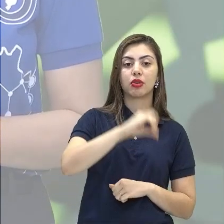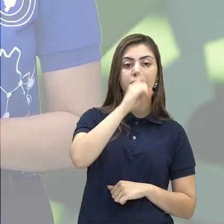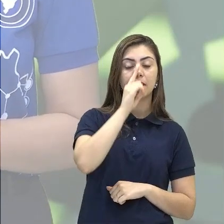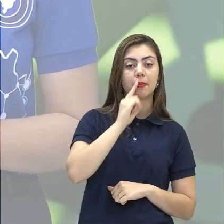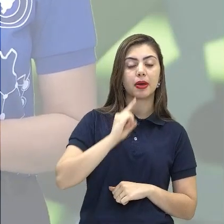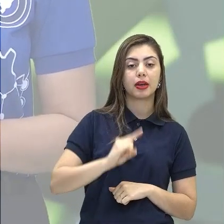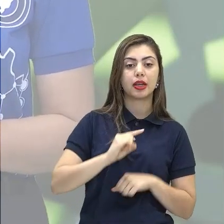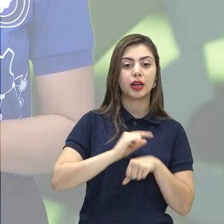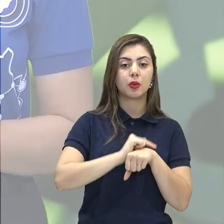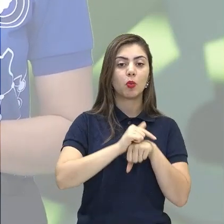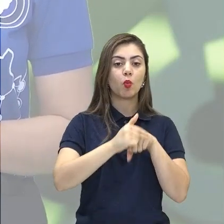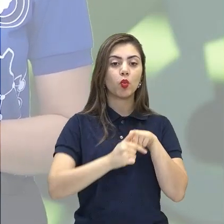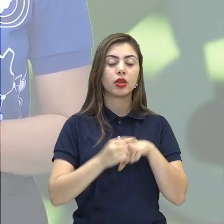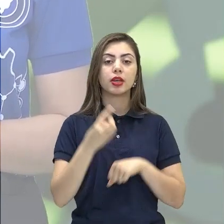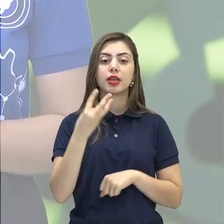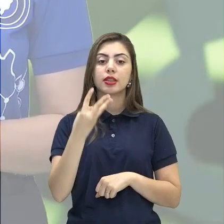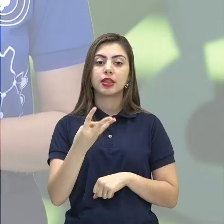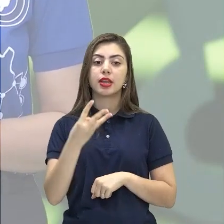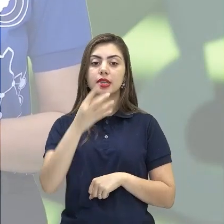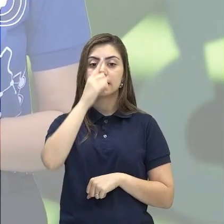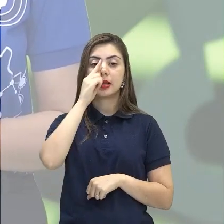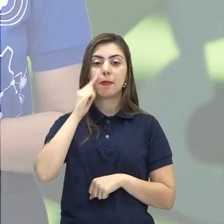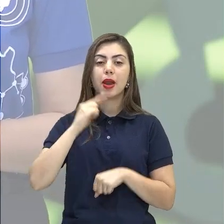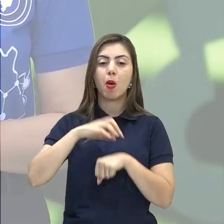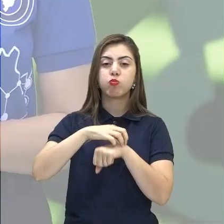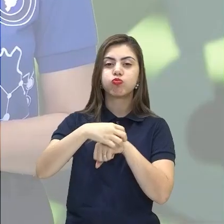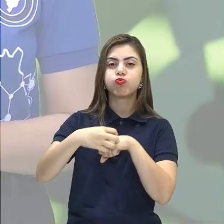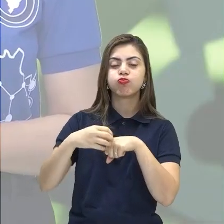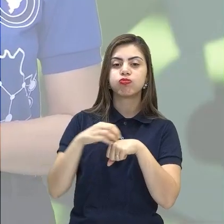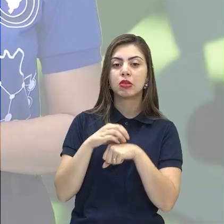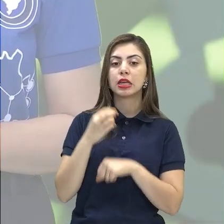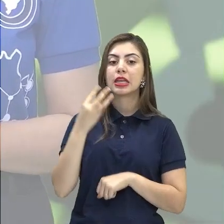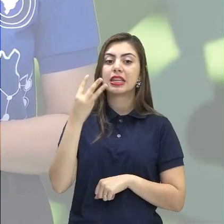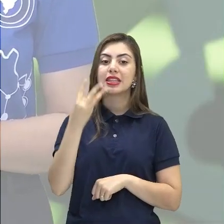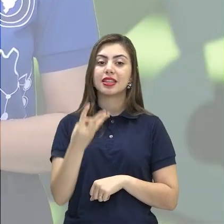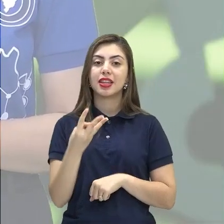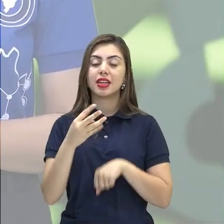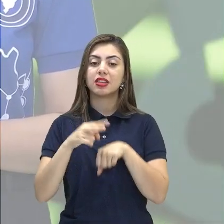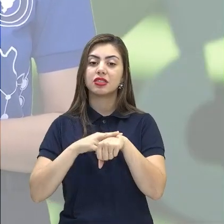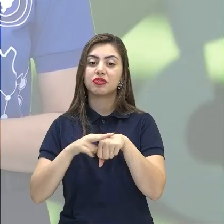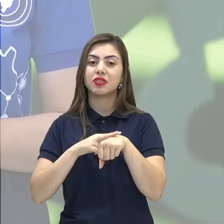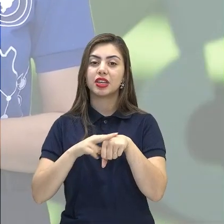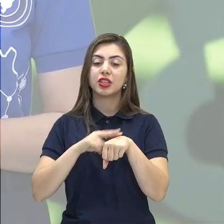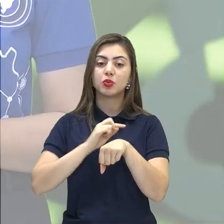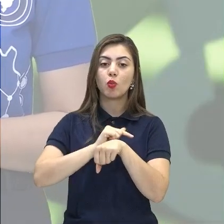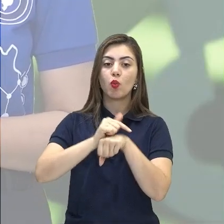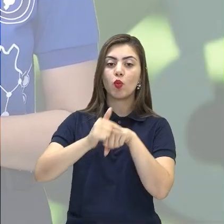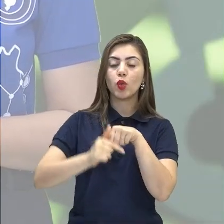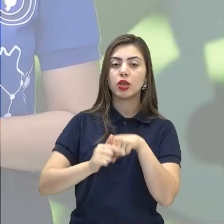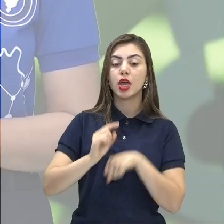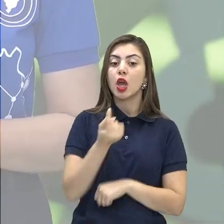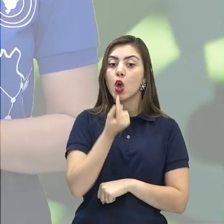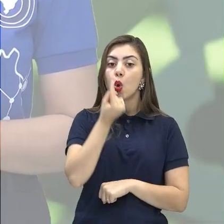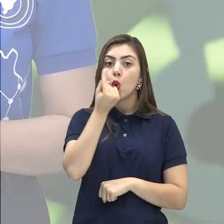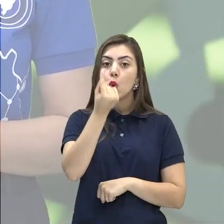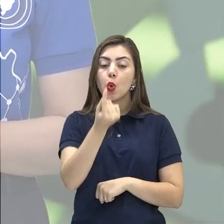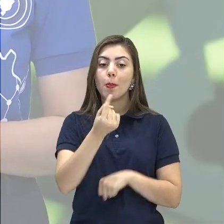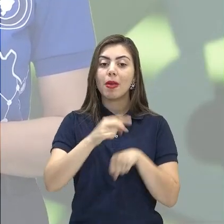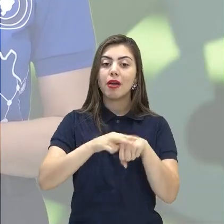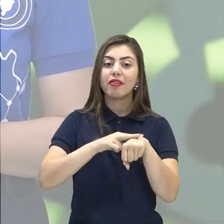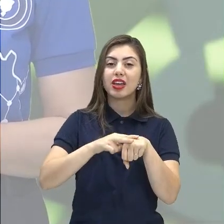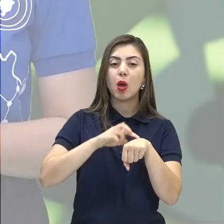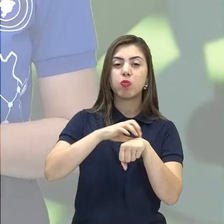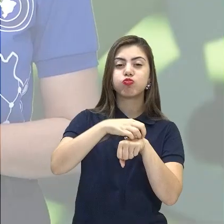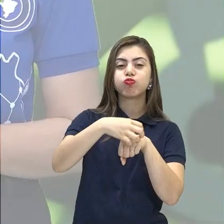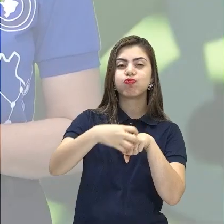lisas, 3 amarelas e rugosas, 3 verdes e lisas e 1 verde e rugosa. E que a herança da cor